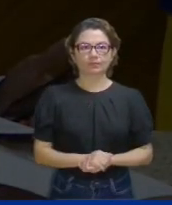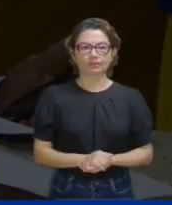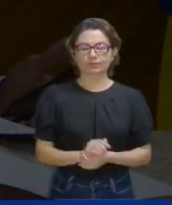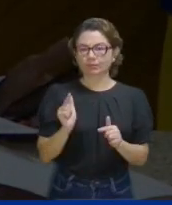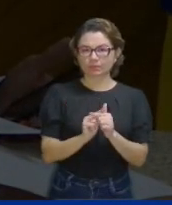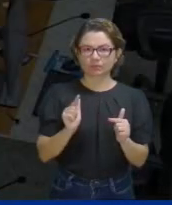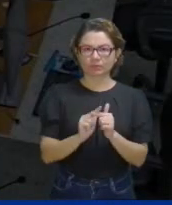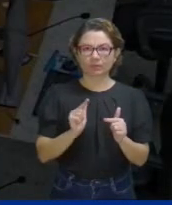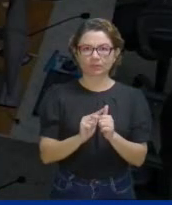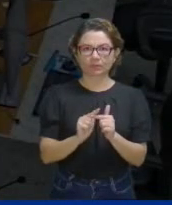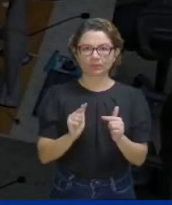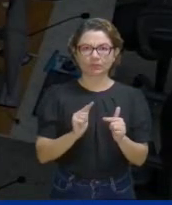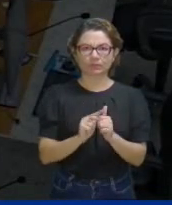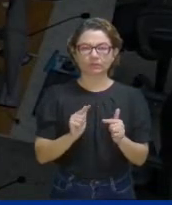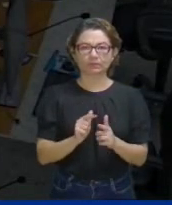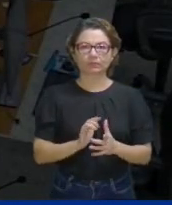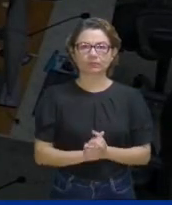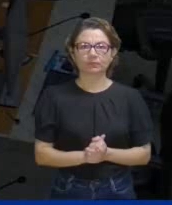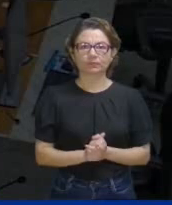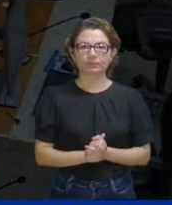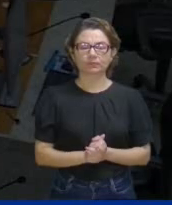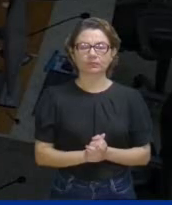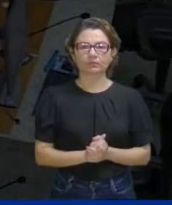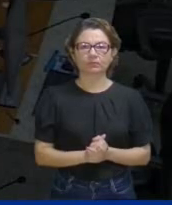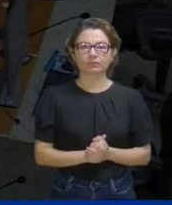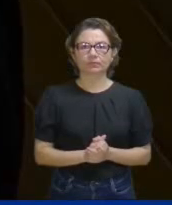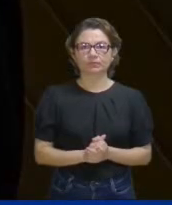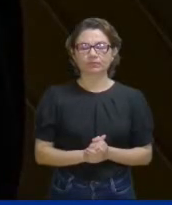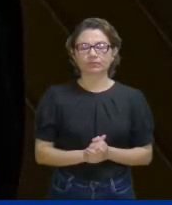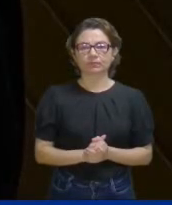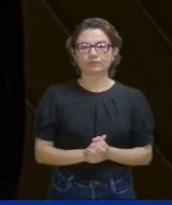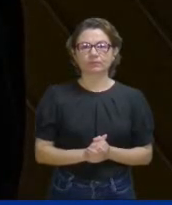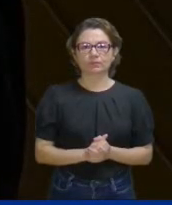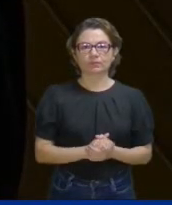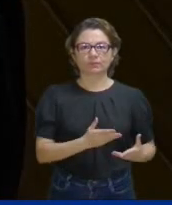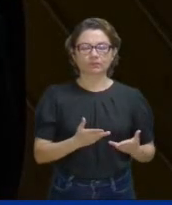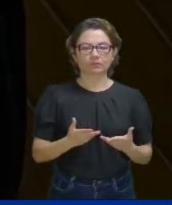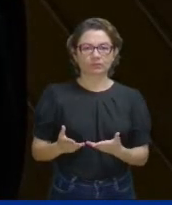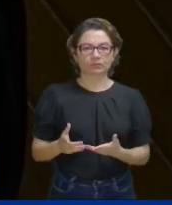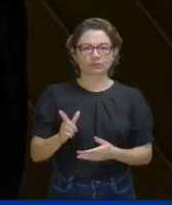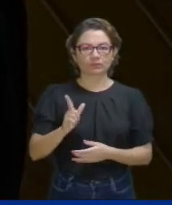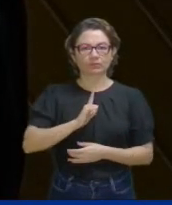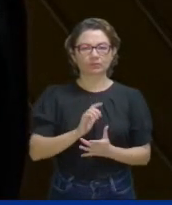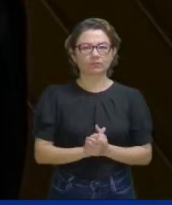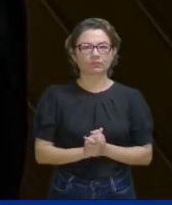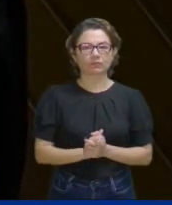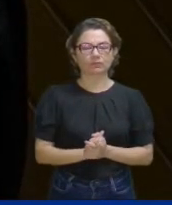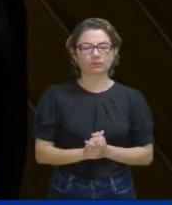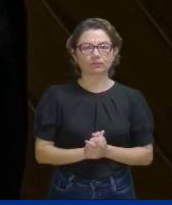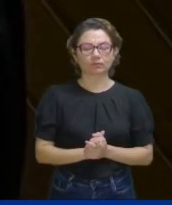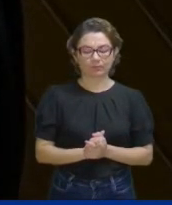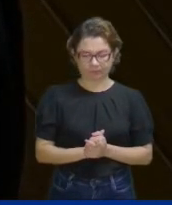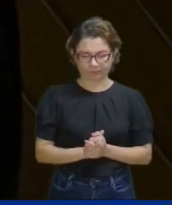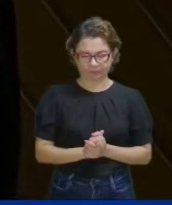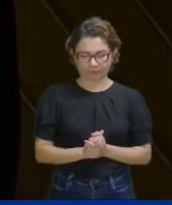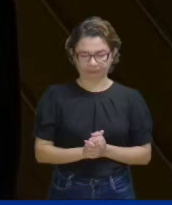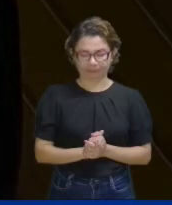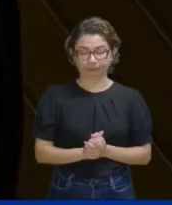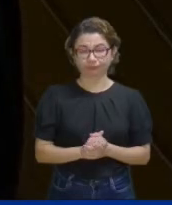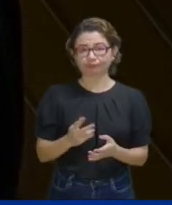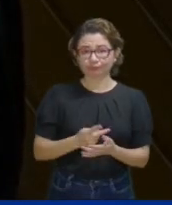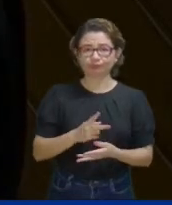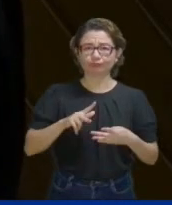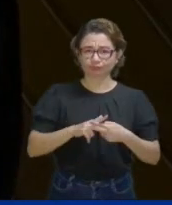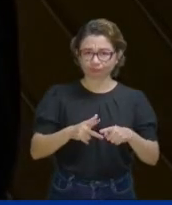houve problema, tá, de representação e nós Imagem ampla do despachamos plenário. para que houvesse Agora a foco no devida juiz correção. Anselmo Gonçalves. Ele é Já branco, houve a